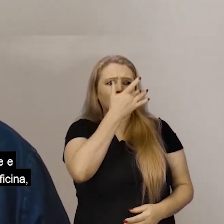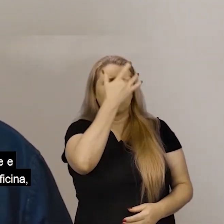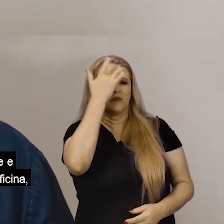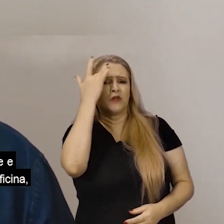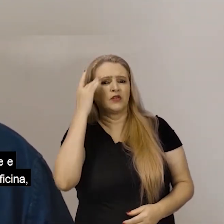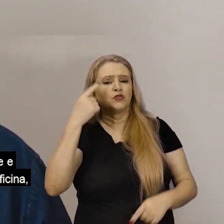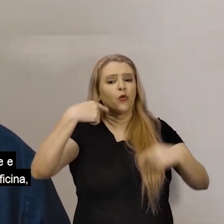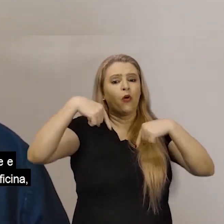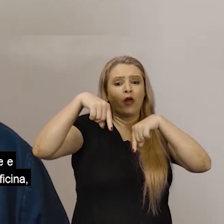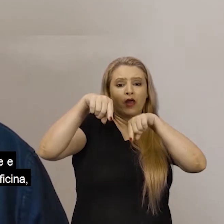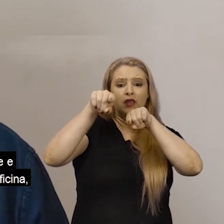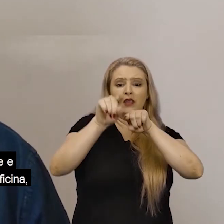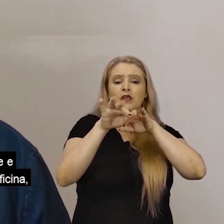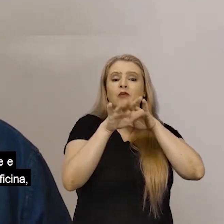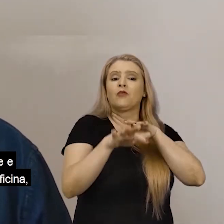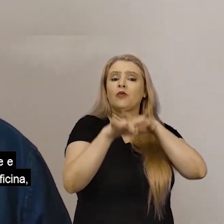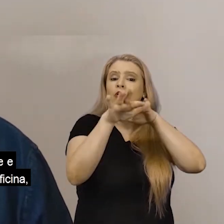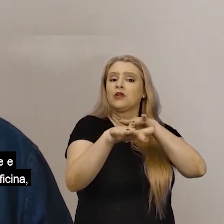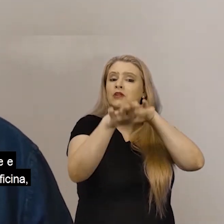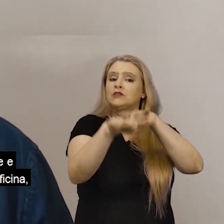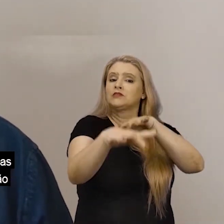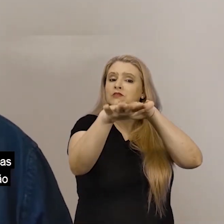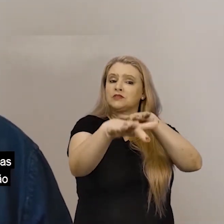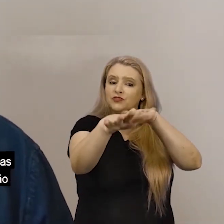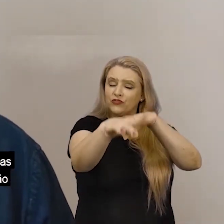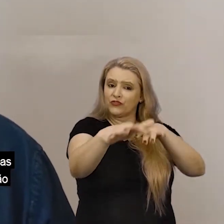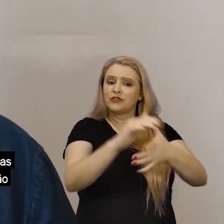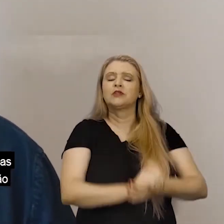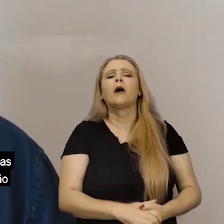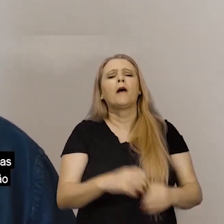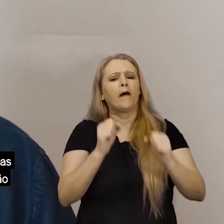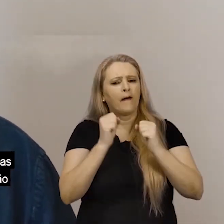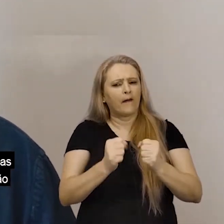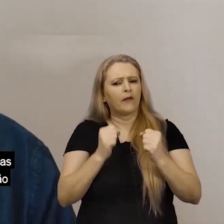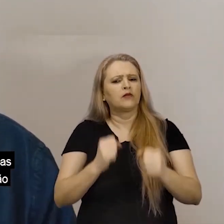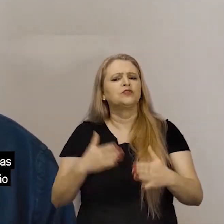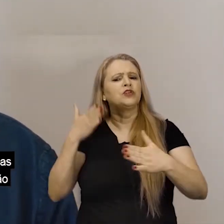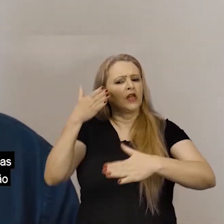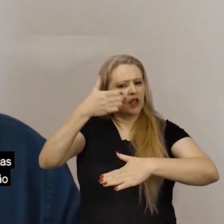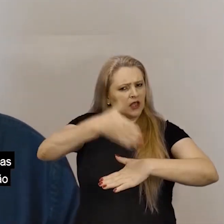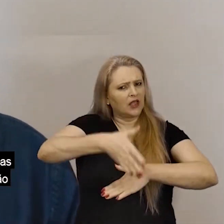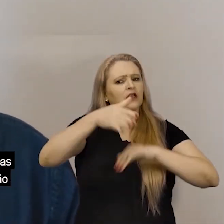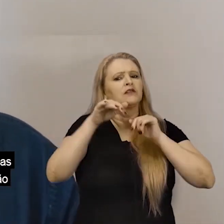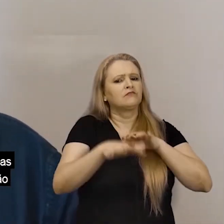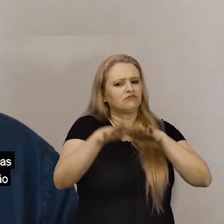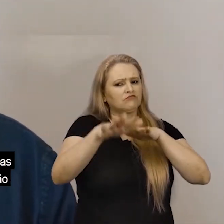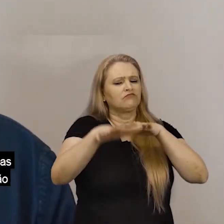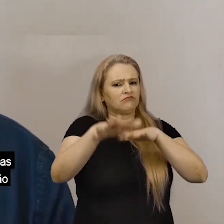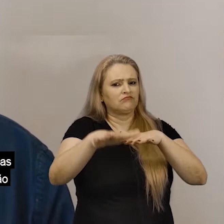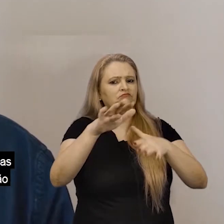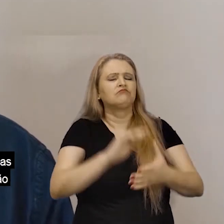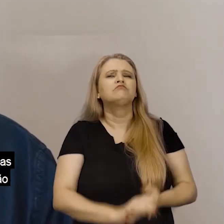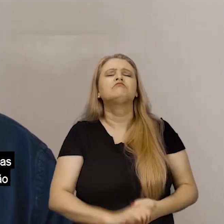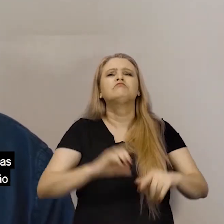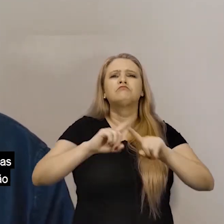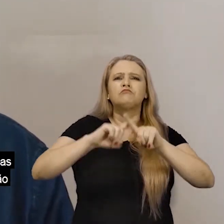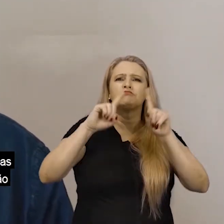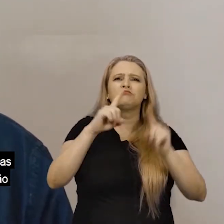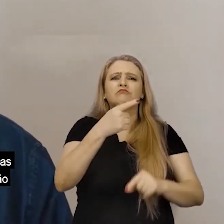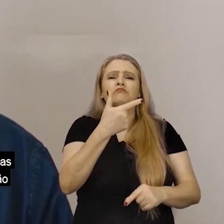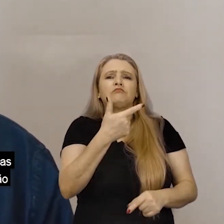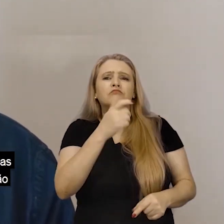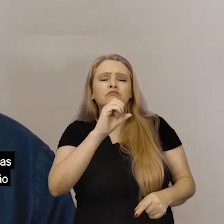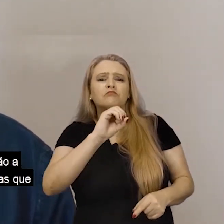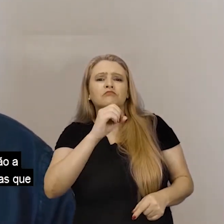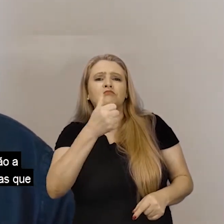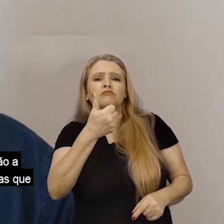podiam entrar na corda. Também na nossa oficina, a gente sempre teve essa participação. Mas em 2018, a gente resolveu fazer